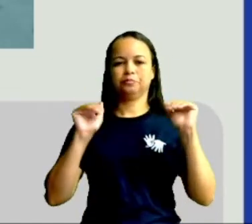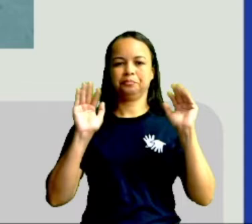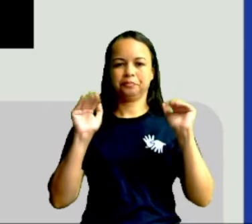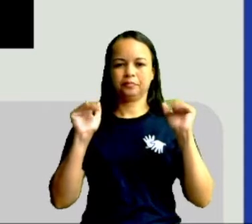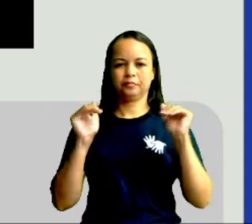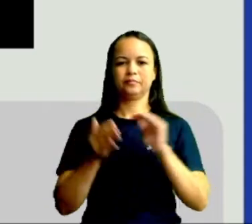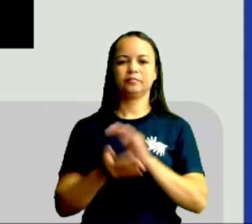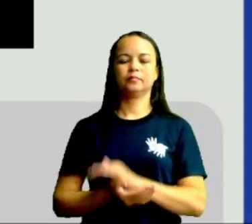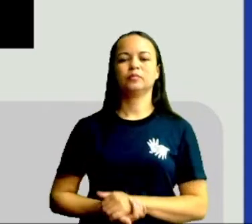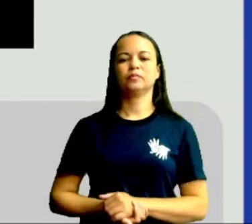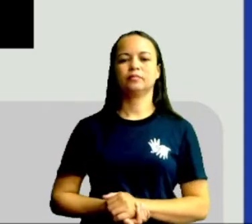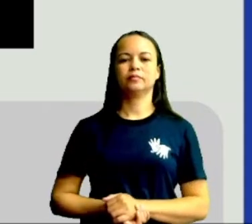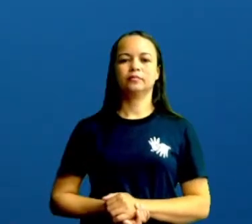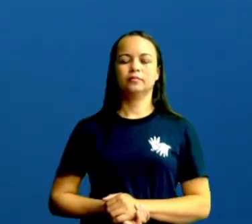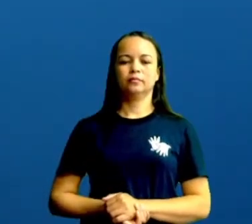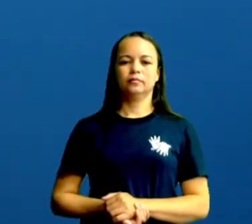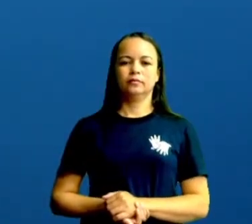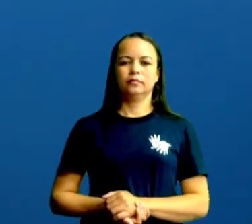próxima!